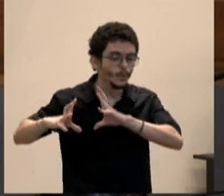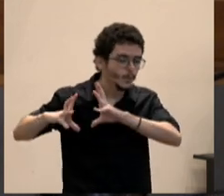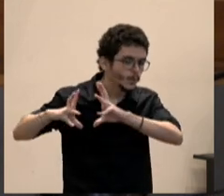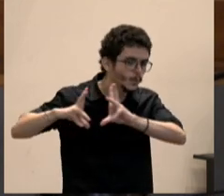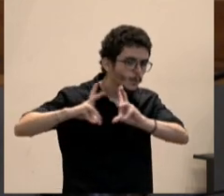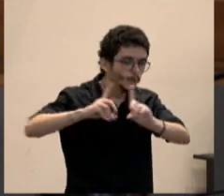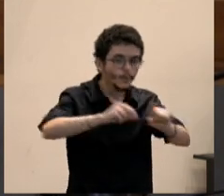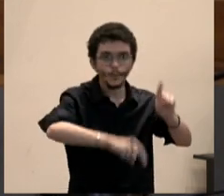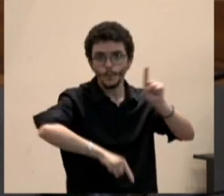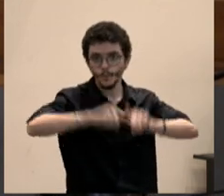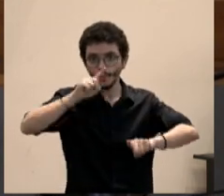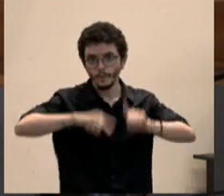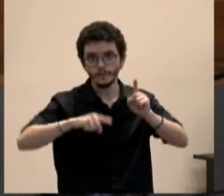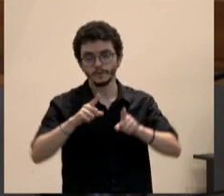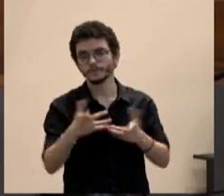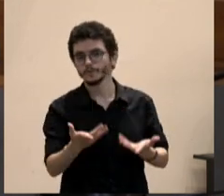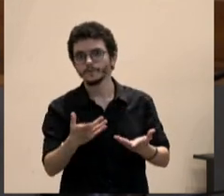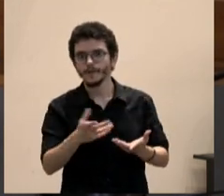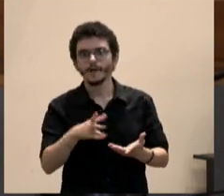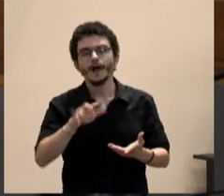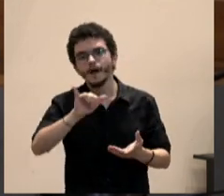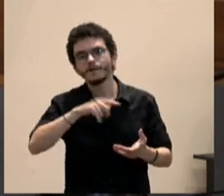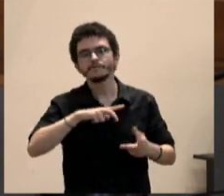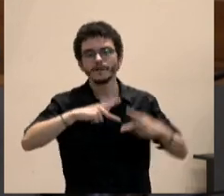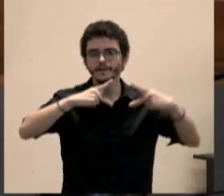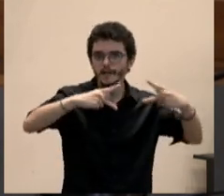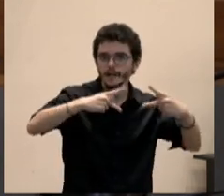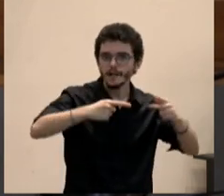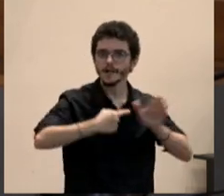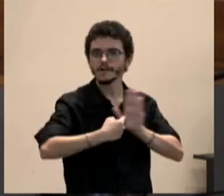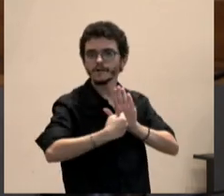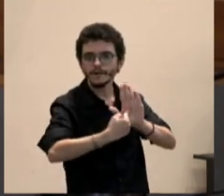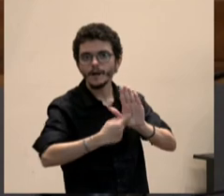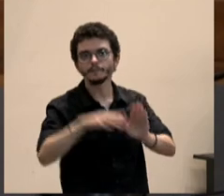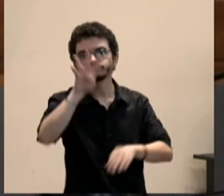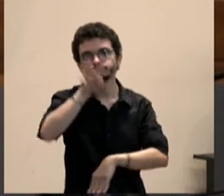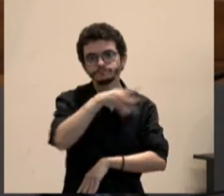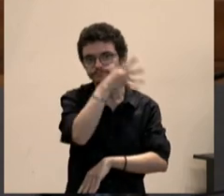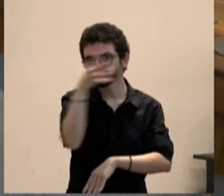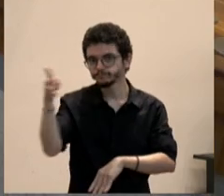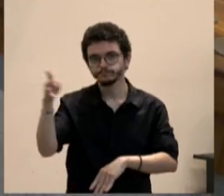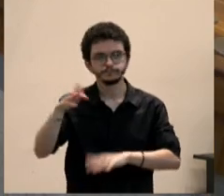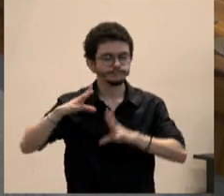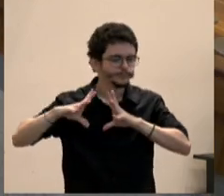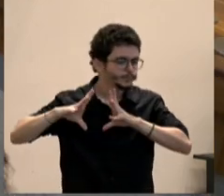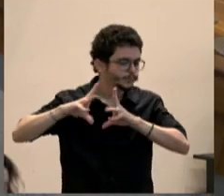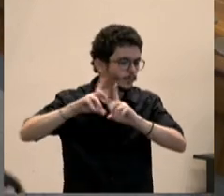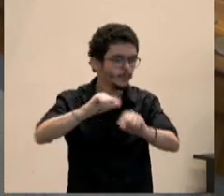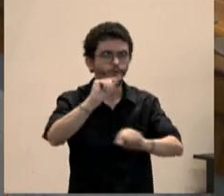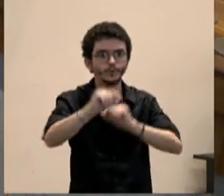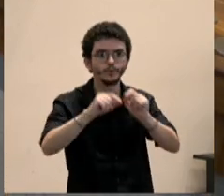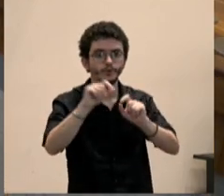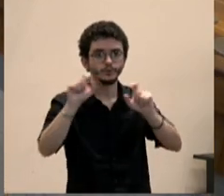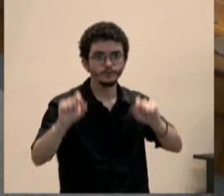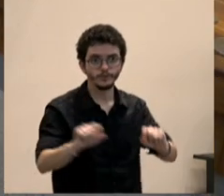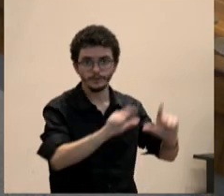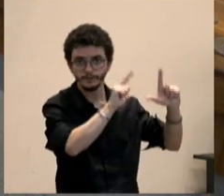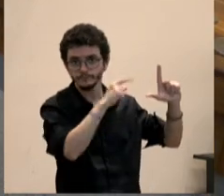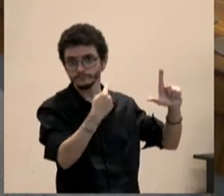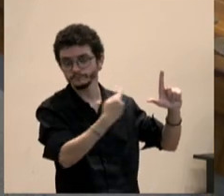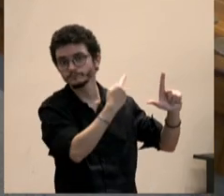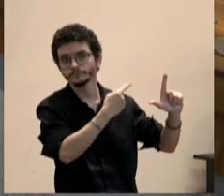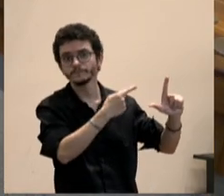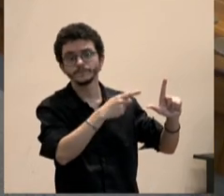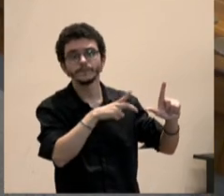materiais, com links, apresentações, planilhas, tudo que veio para a tela, se